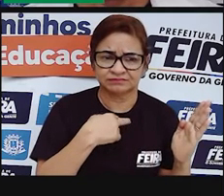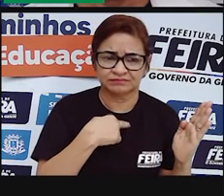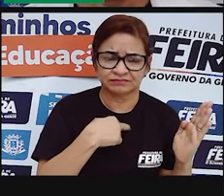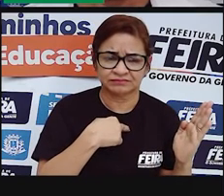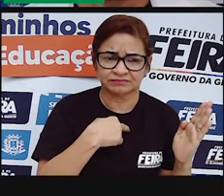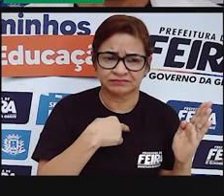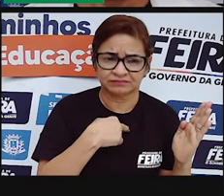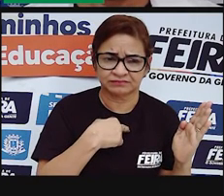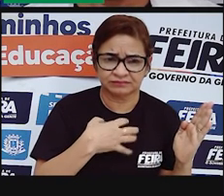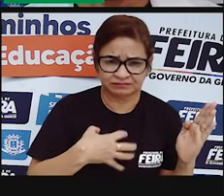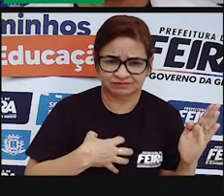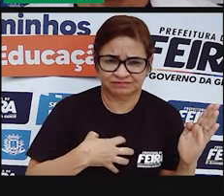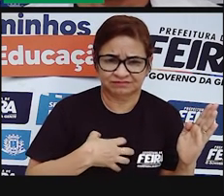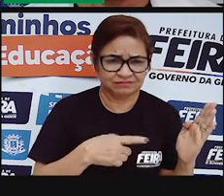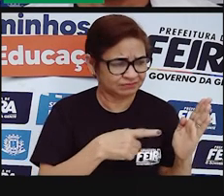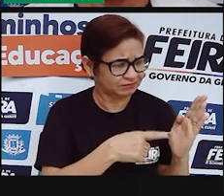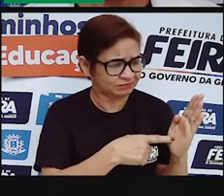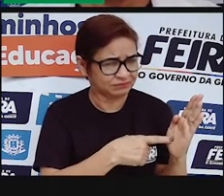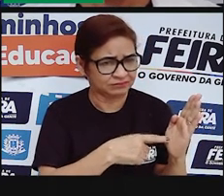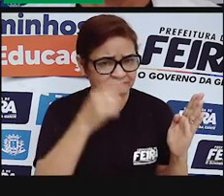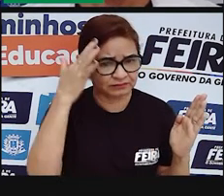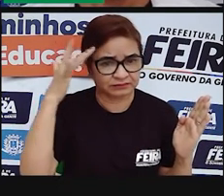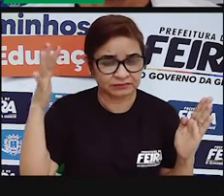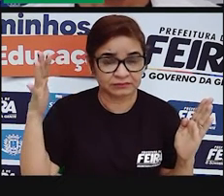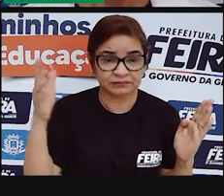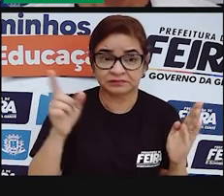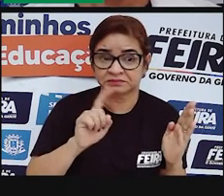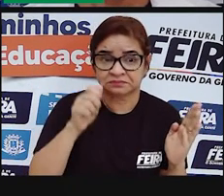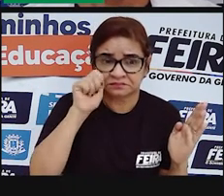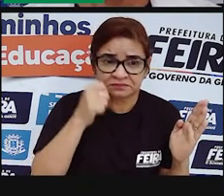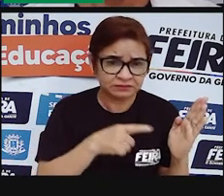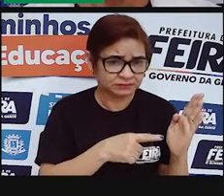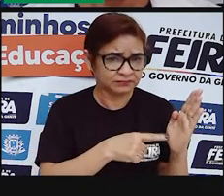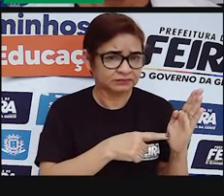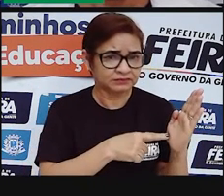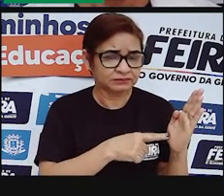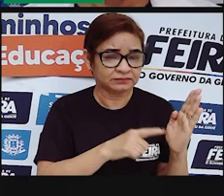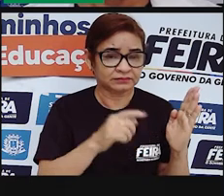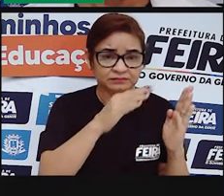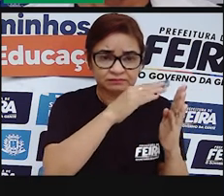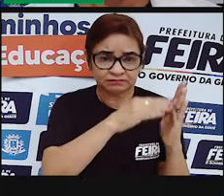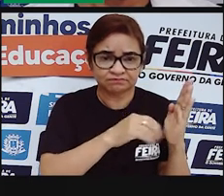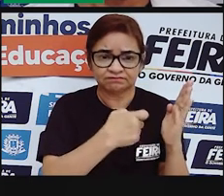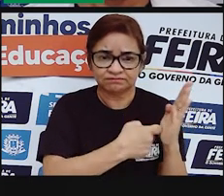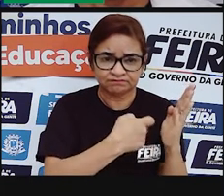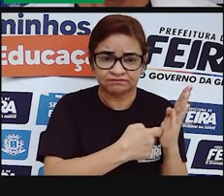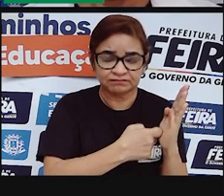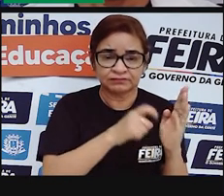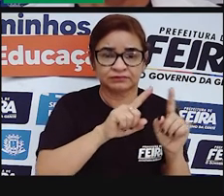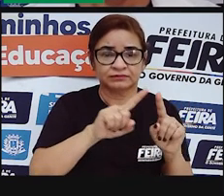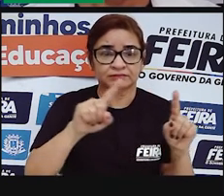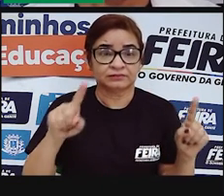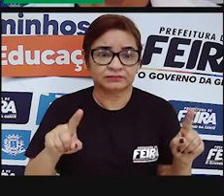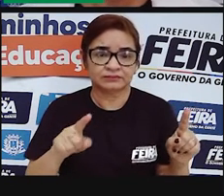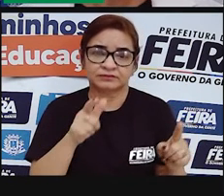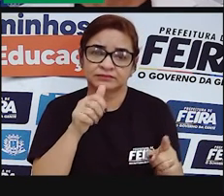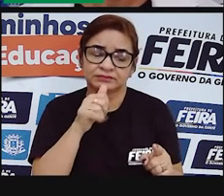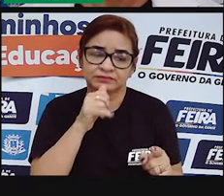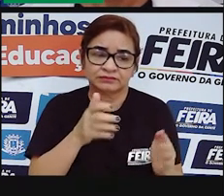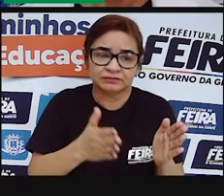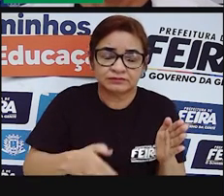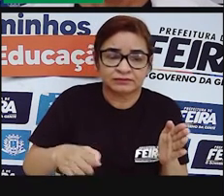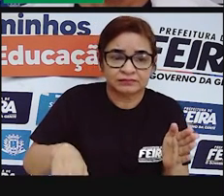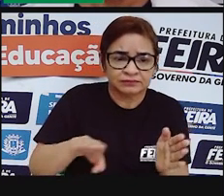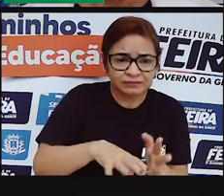ela não pode ter sentimento algum. Ela não pode sonhar, ela não pode chorar. Então, observe o